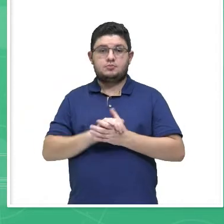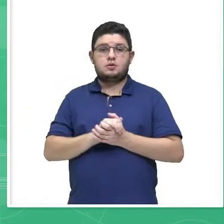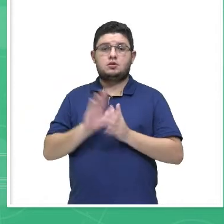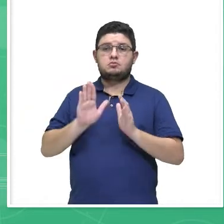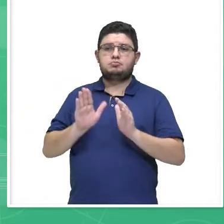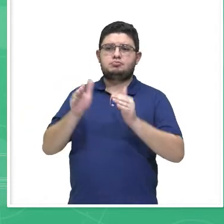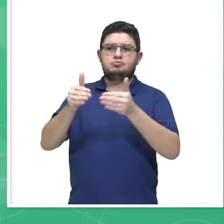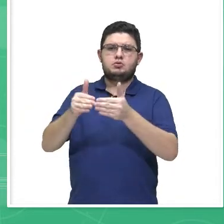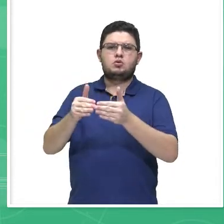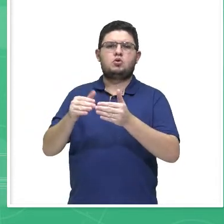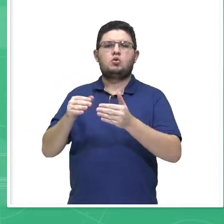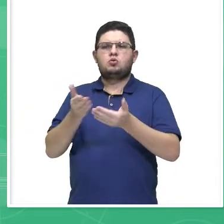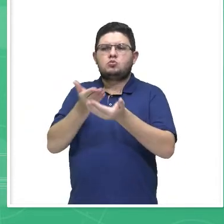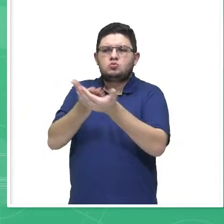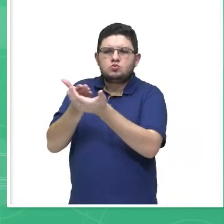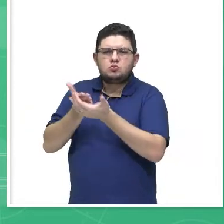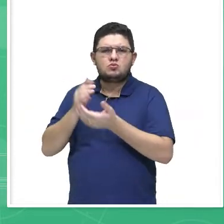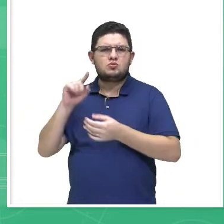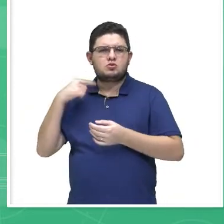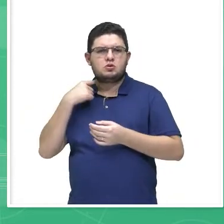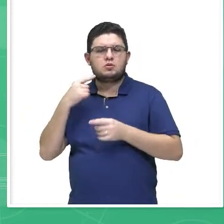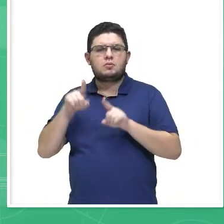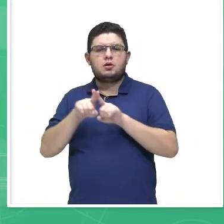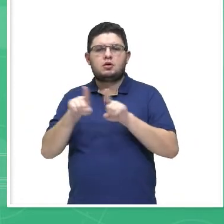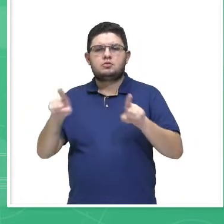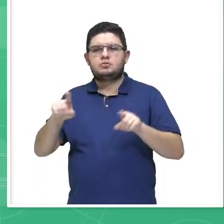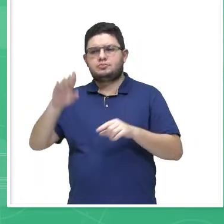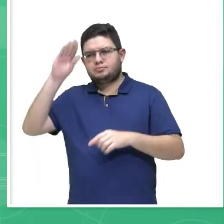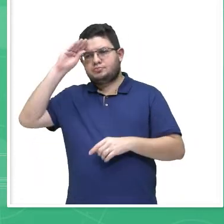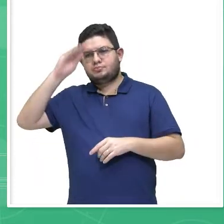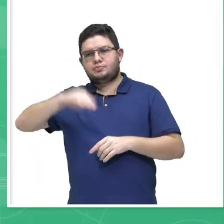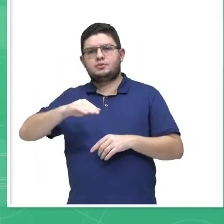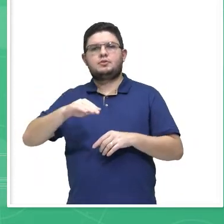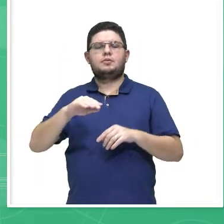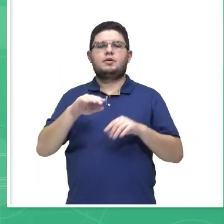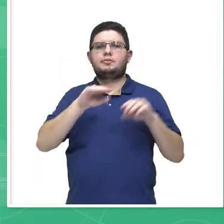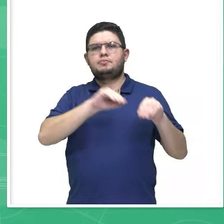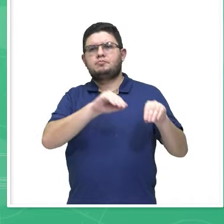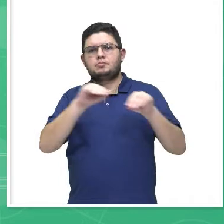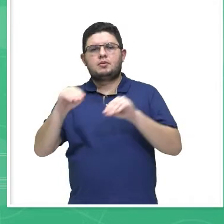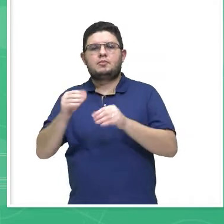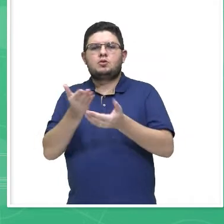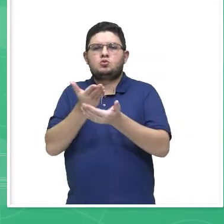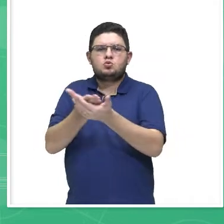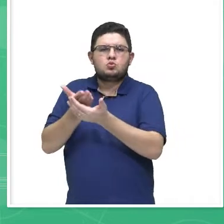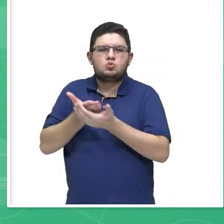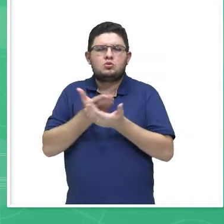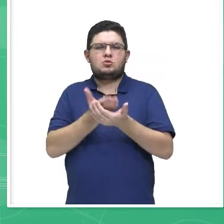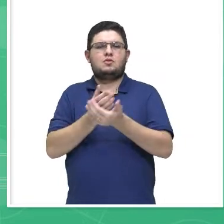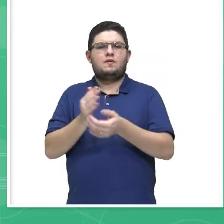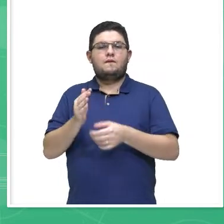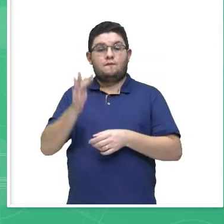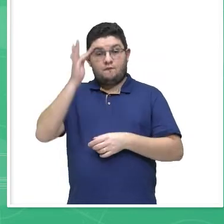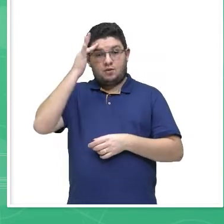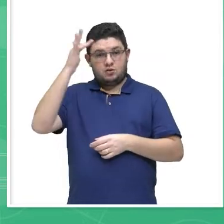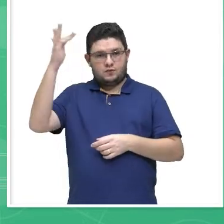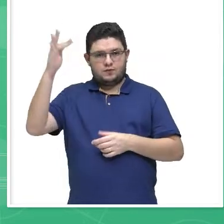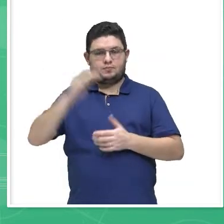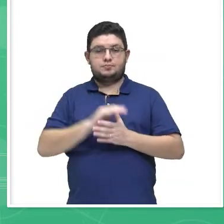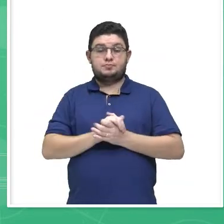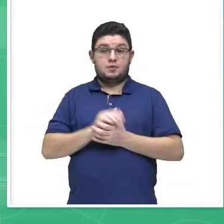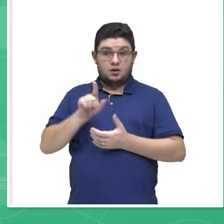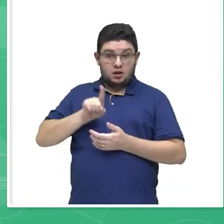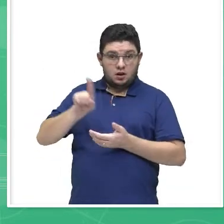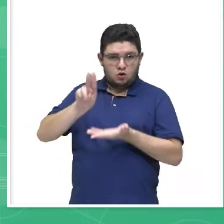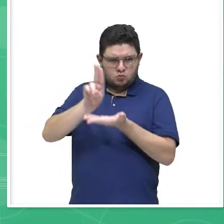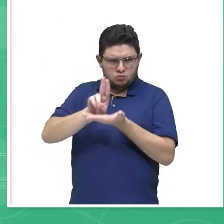da filosofia na mesma Universidade de Berlim. Já na Universidade de Bonn, ele vai receber